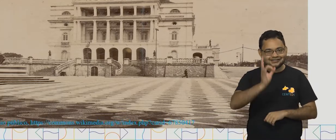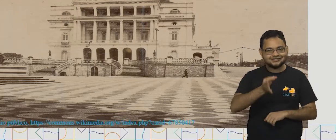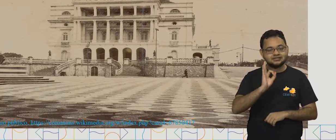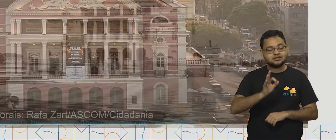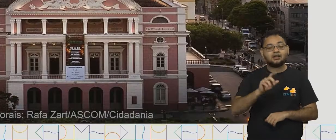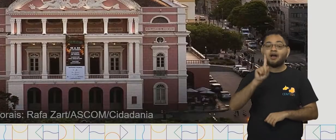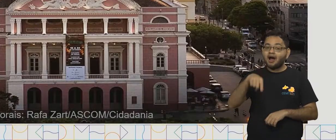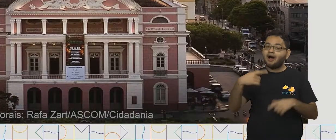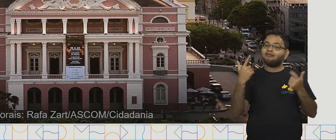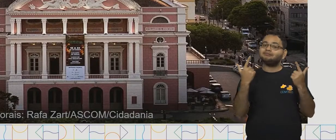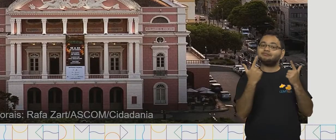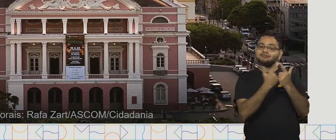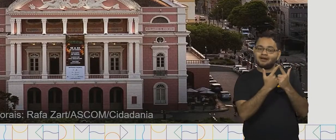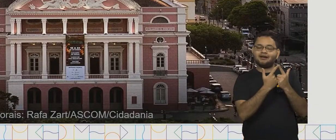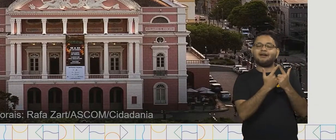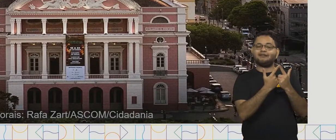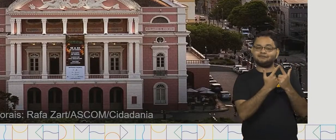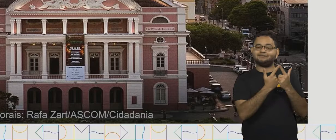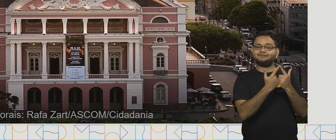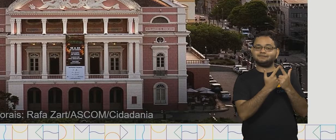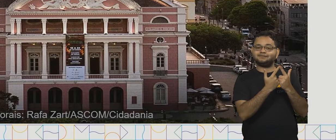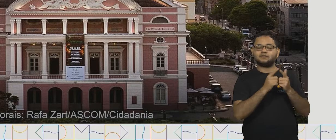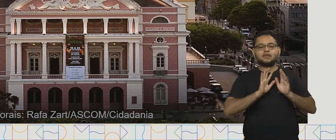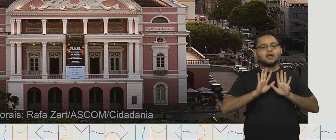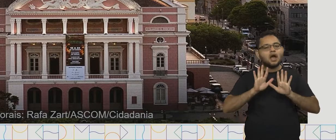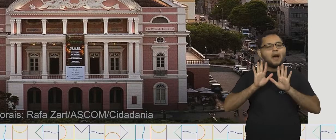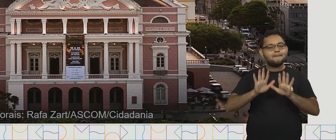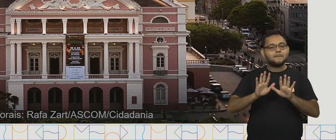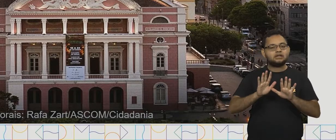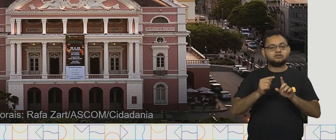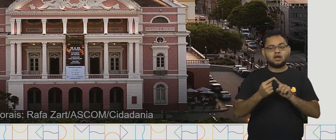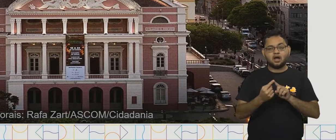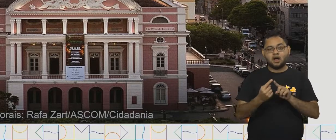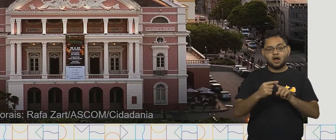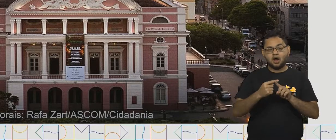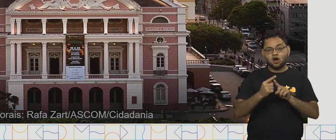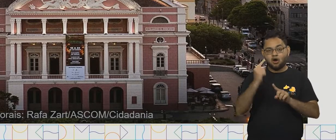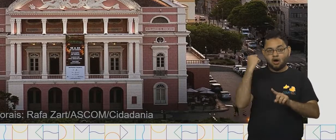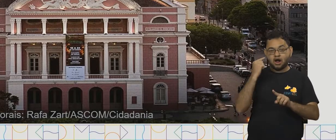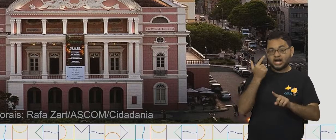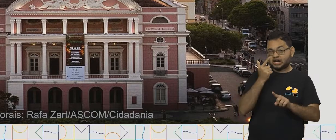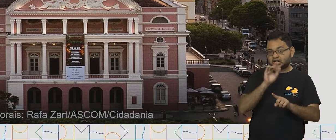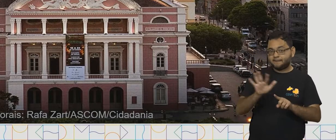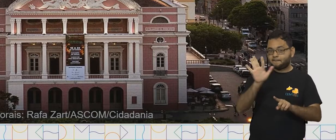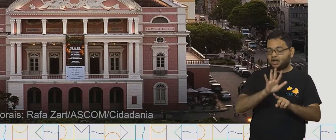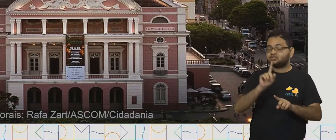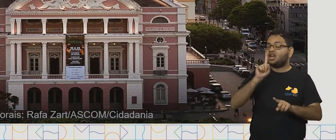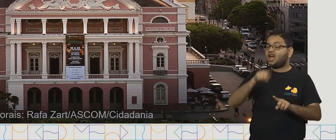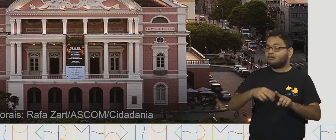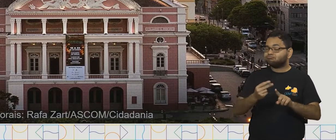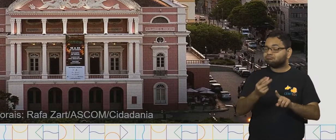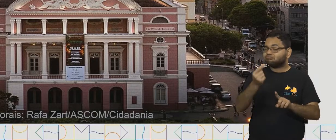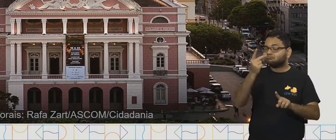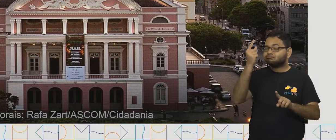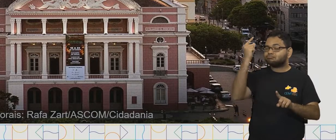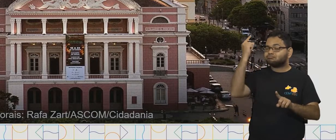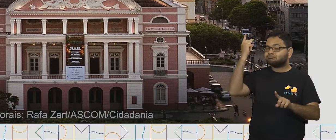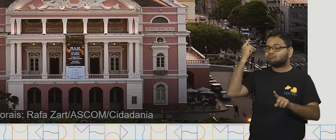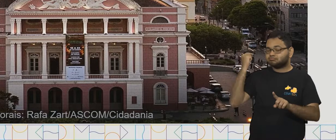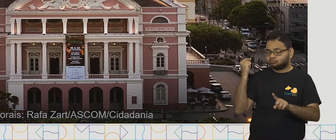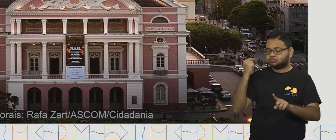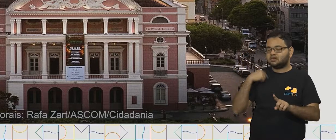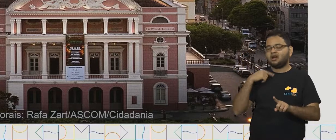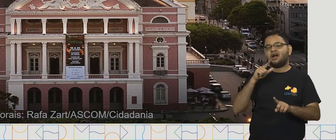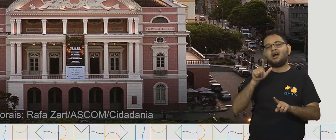Isso mesmo, do Teatro Amazonas. Porém, aquela imagem anterior é mais antiga. É uma